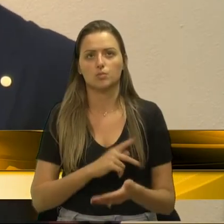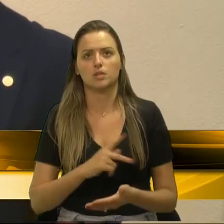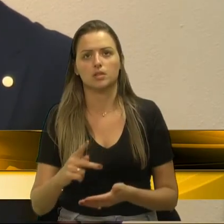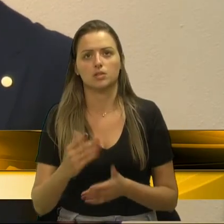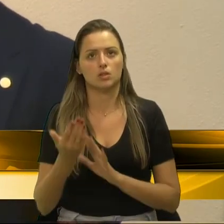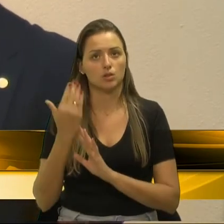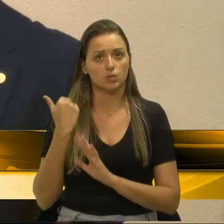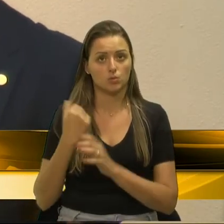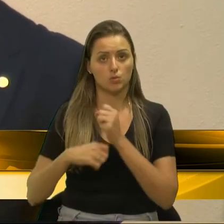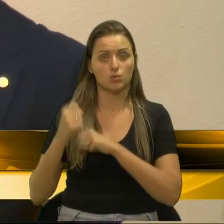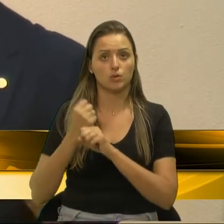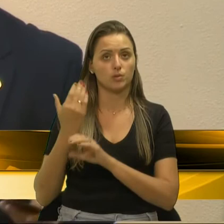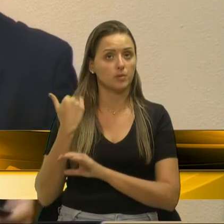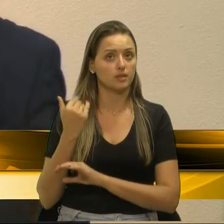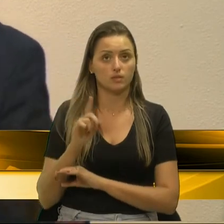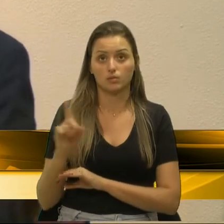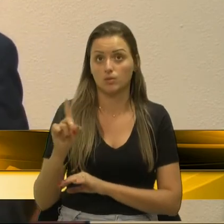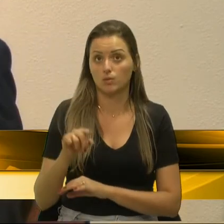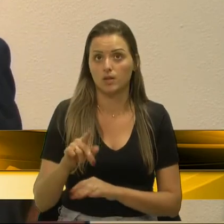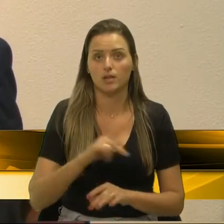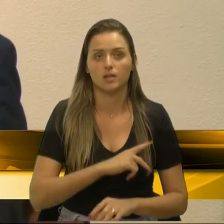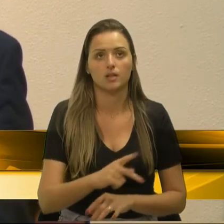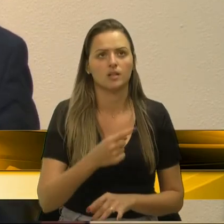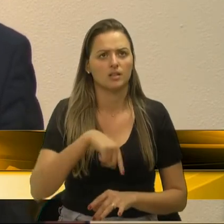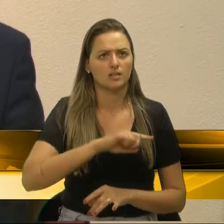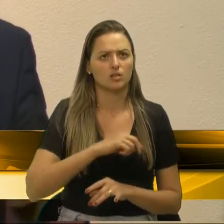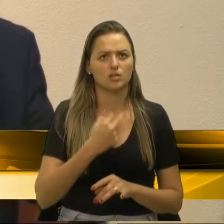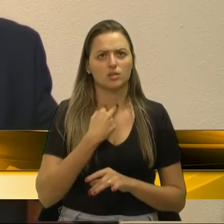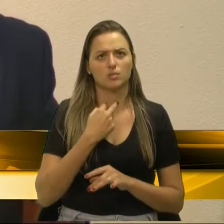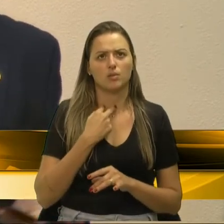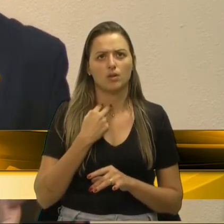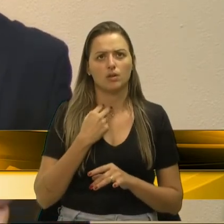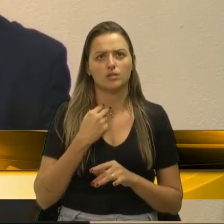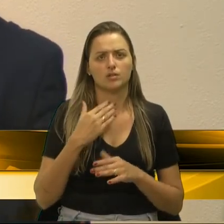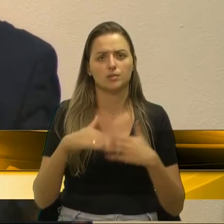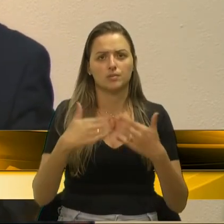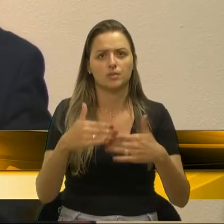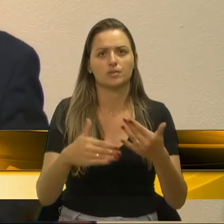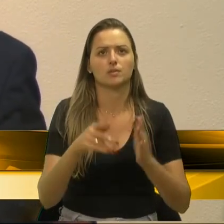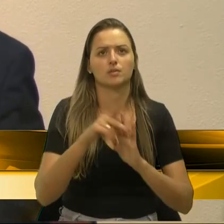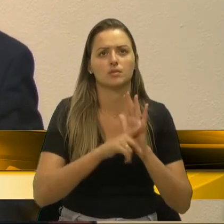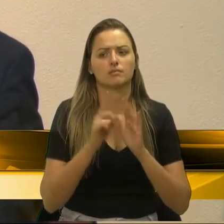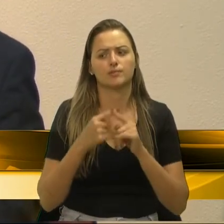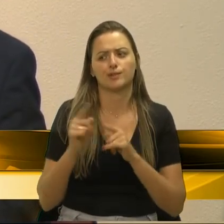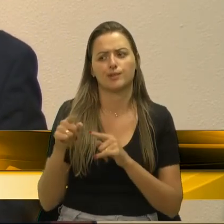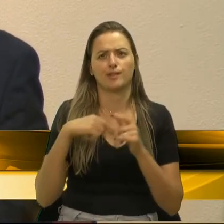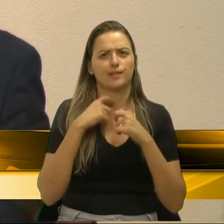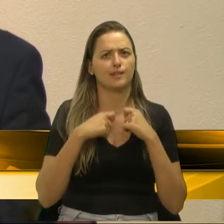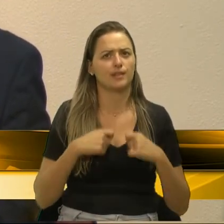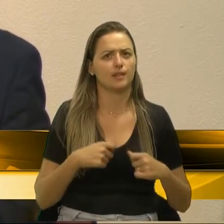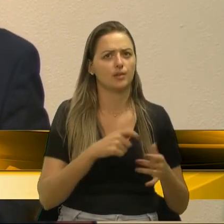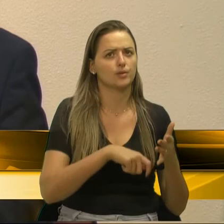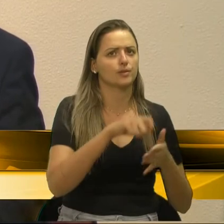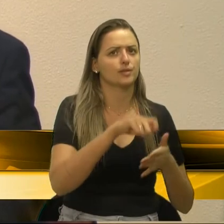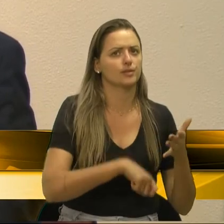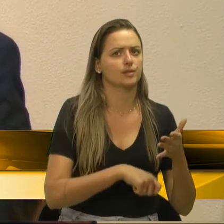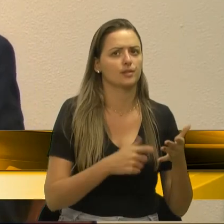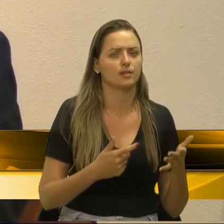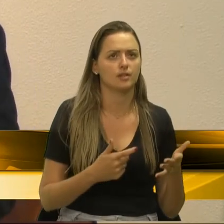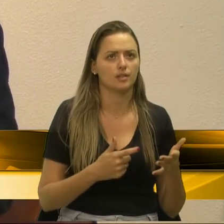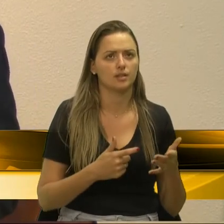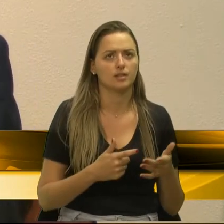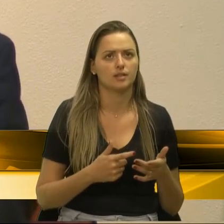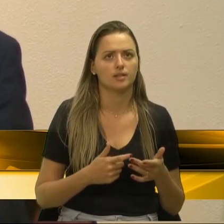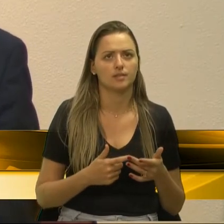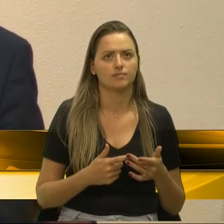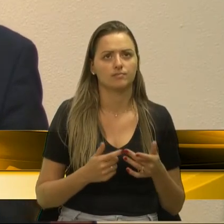era presidente do ano passado, projeto do ano passado, e a gente não pode tramitar o projeto porque ele assinou, o presidente assinou,